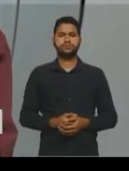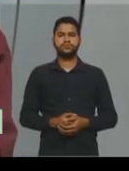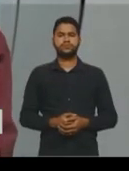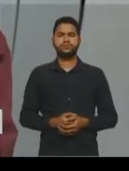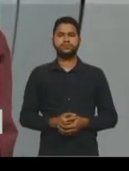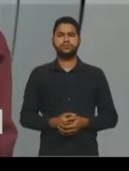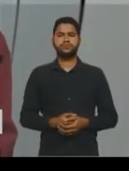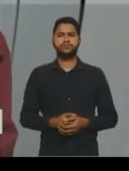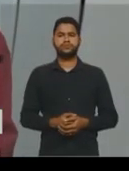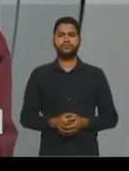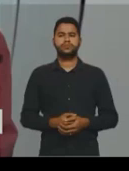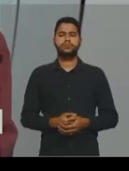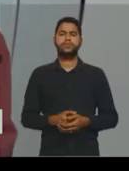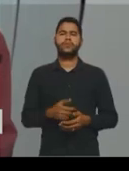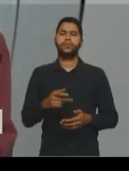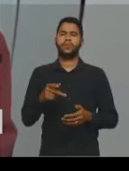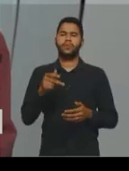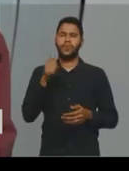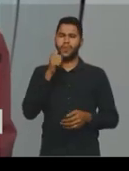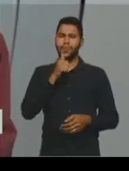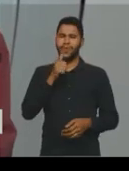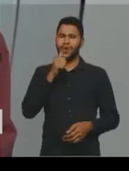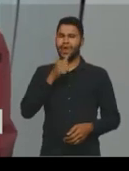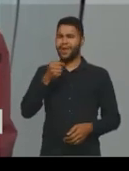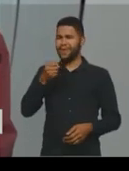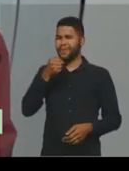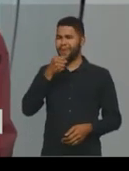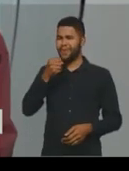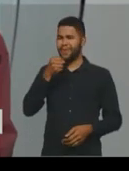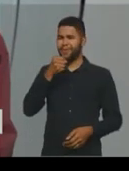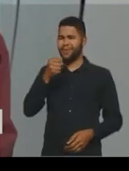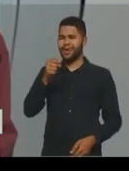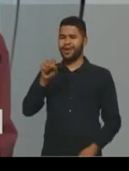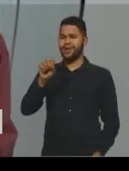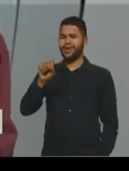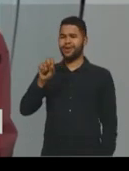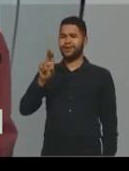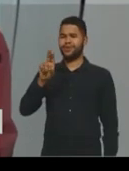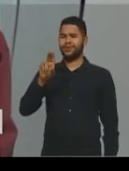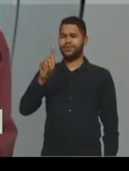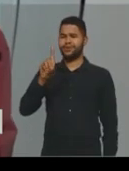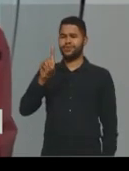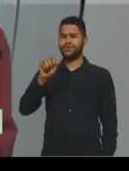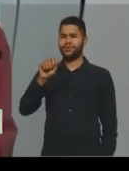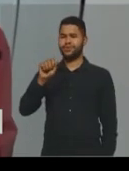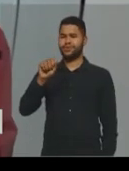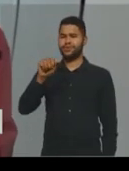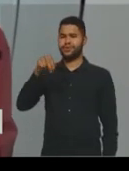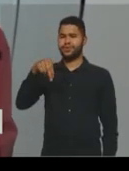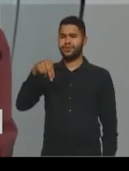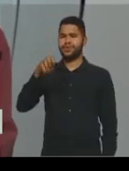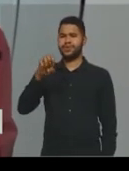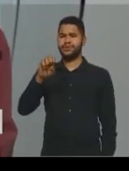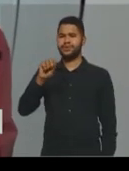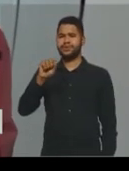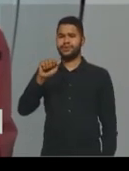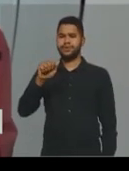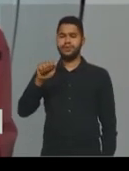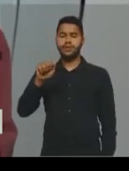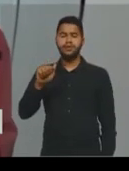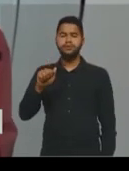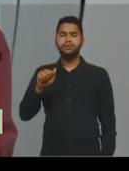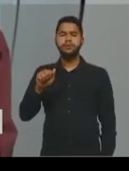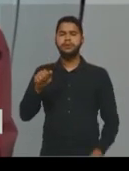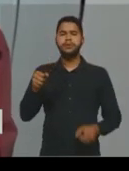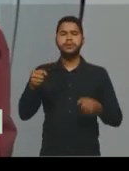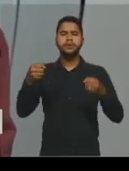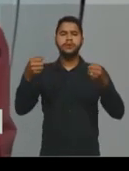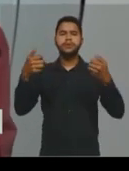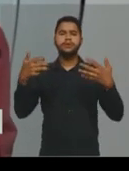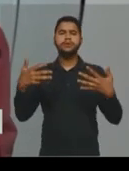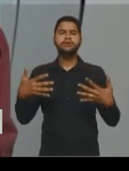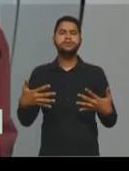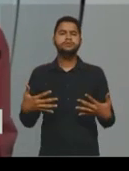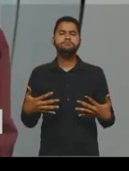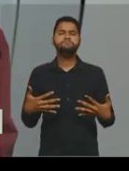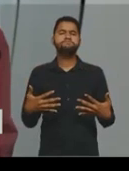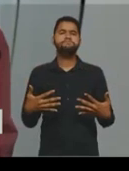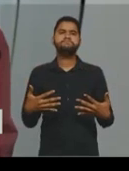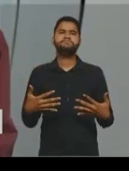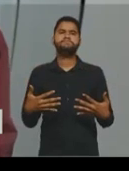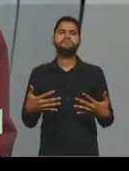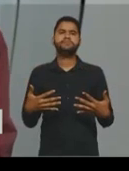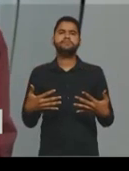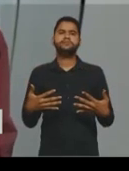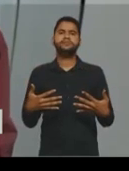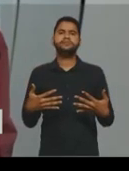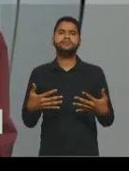About Africa foi dessa jornalista sudanesa que escreveu sobre... Ela vai colocando... o